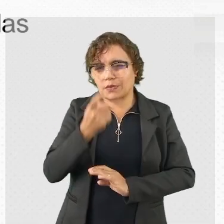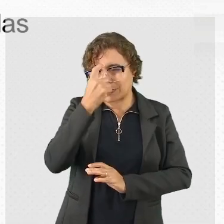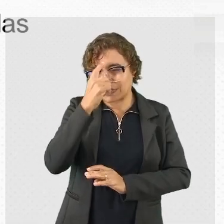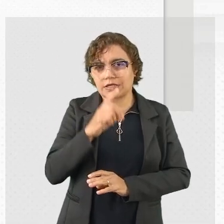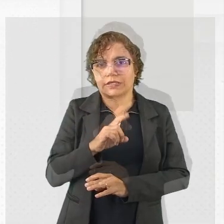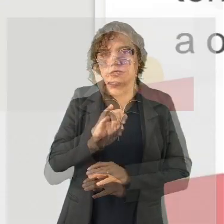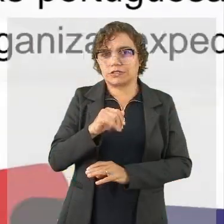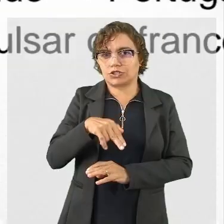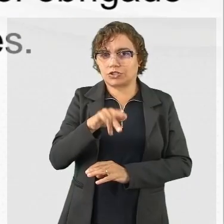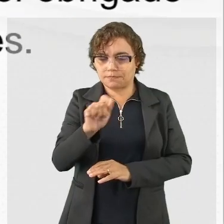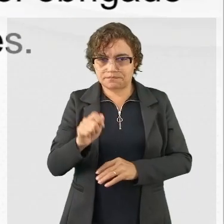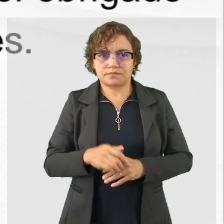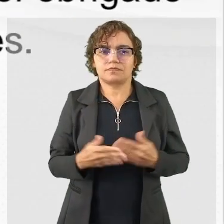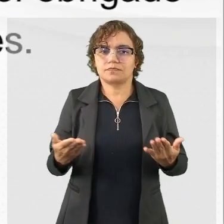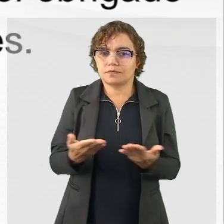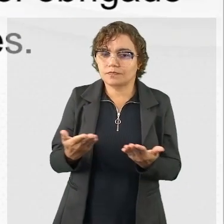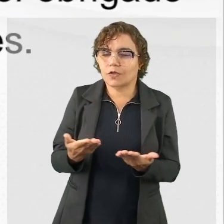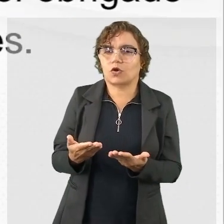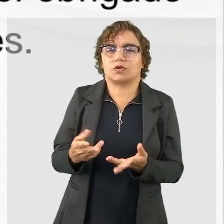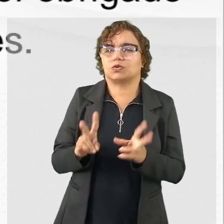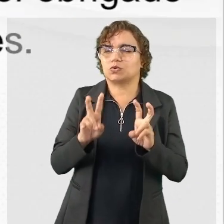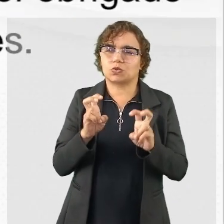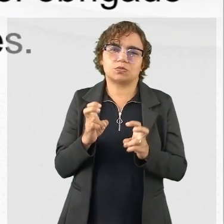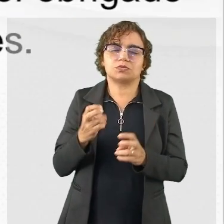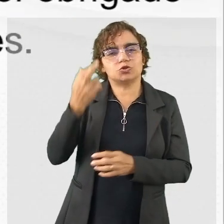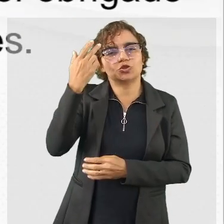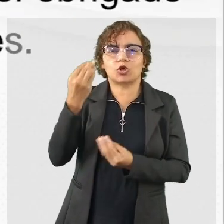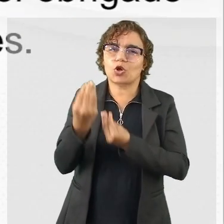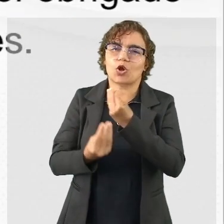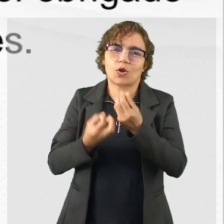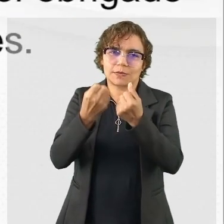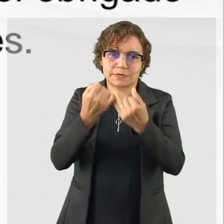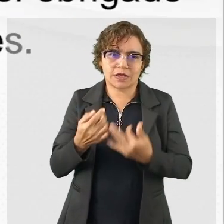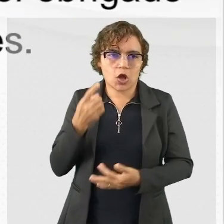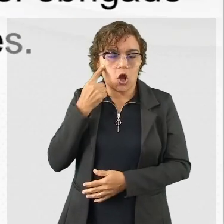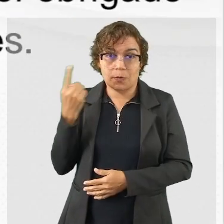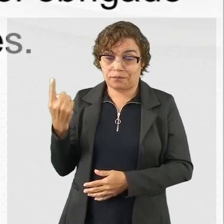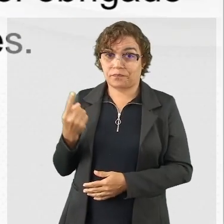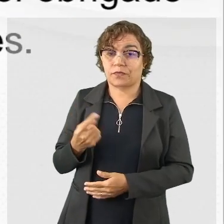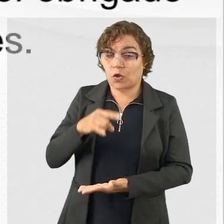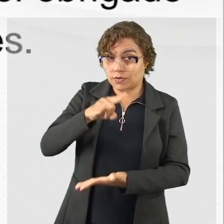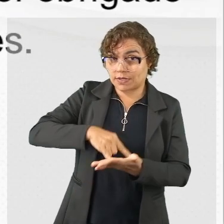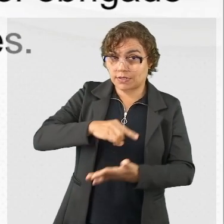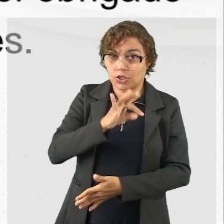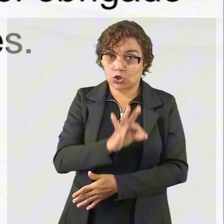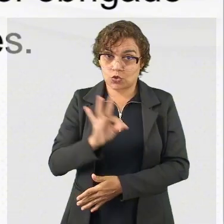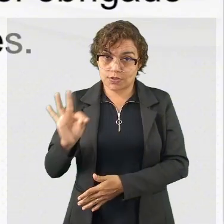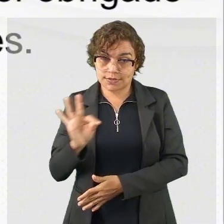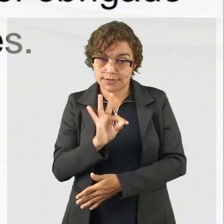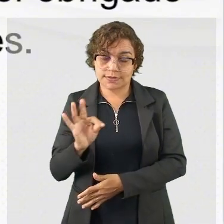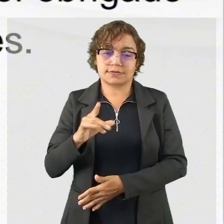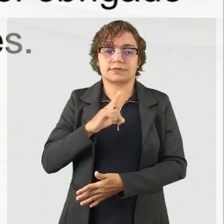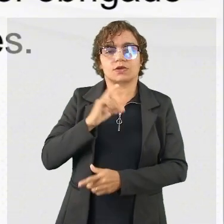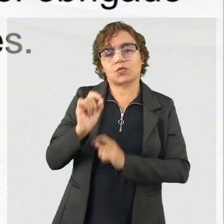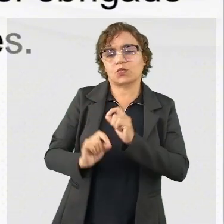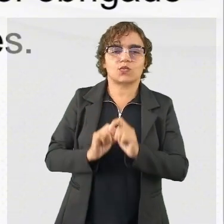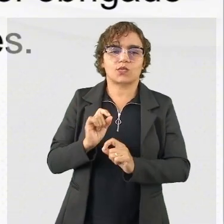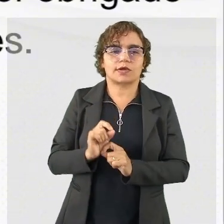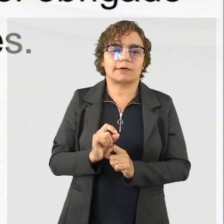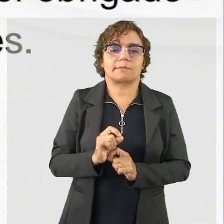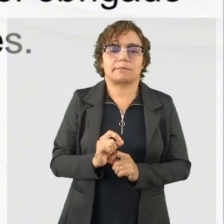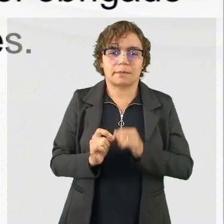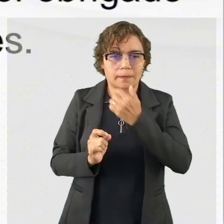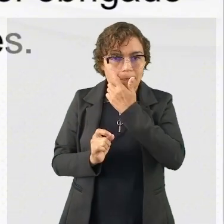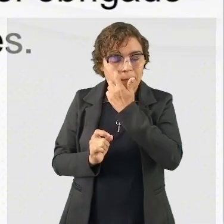mais sobre essa história. Então, o Tratado de Tordesilhas foi questionado pelos países europeus, porque não estavam